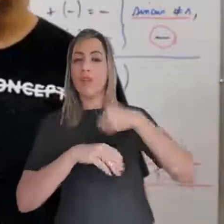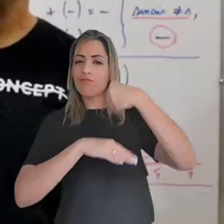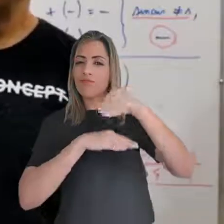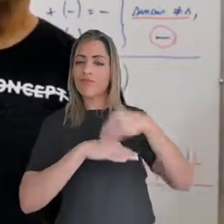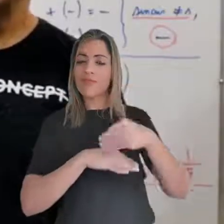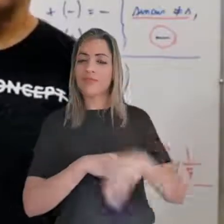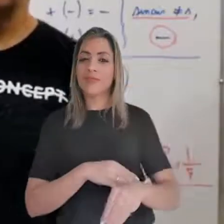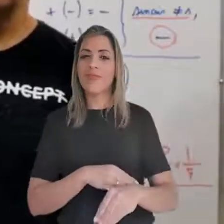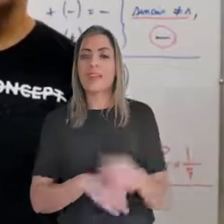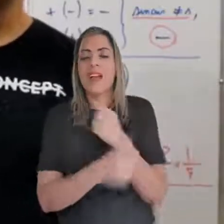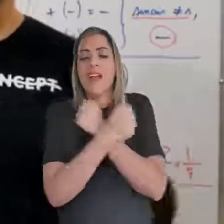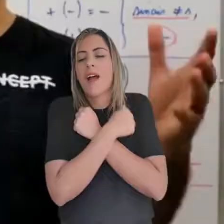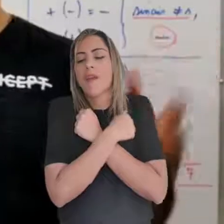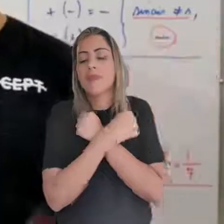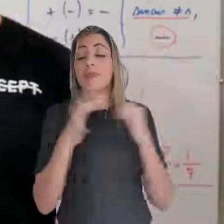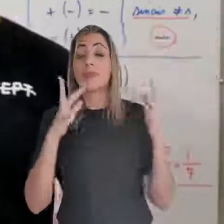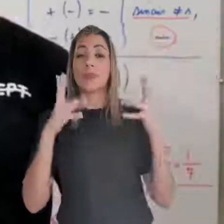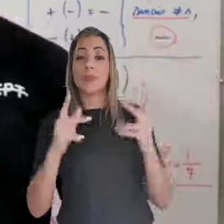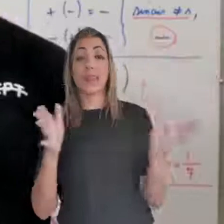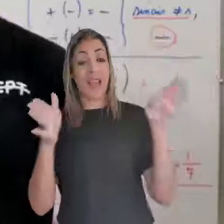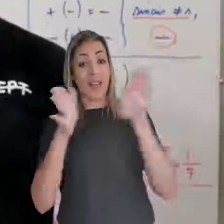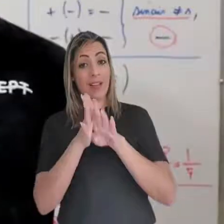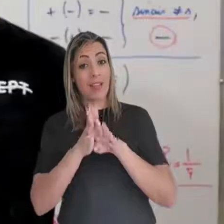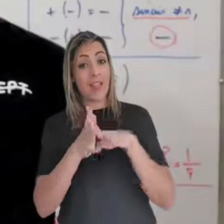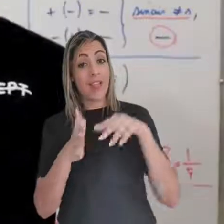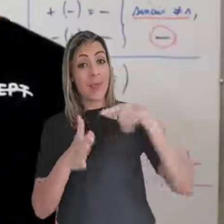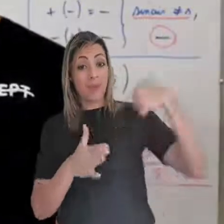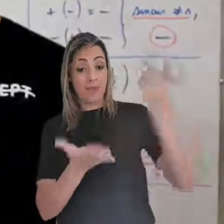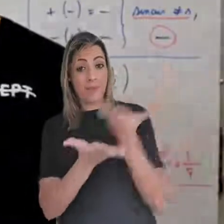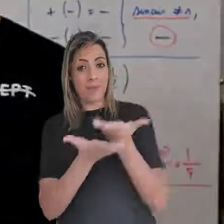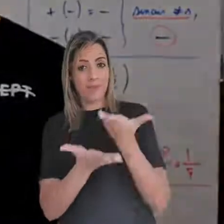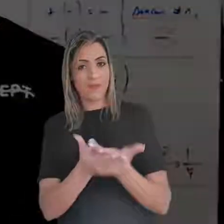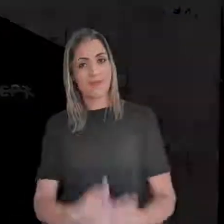possível, iremos responder. Grande abraço a todos e até a próxima aula.